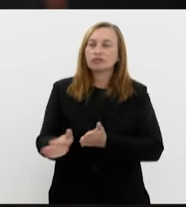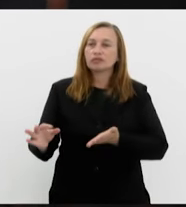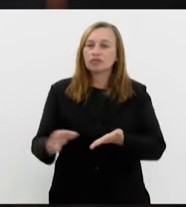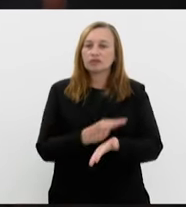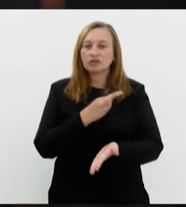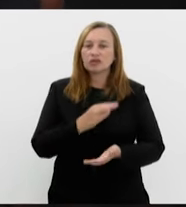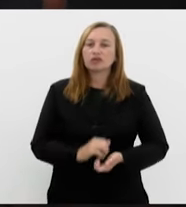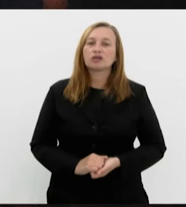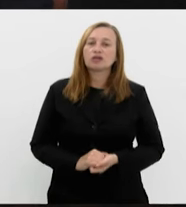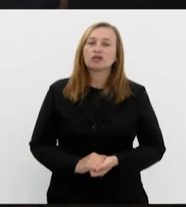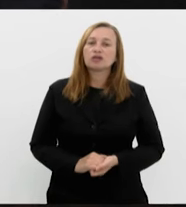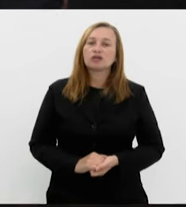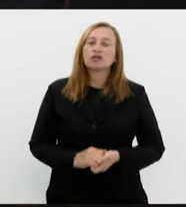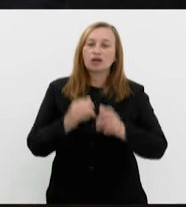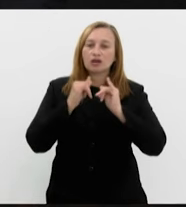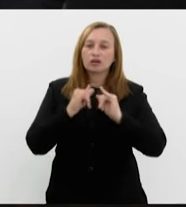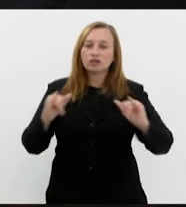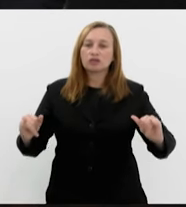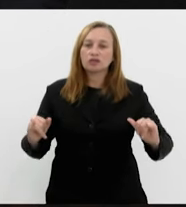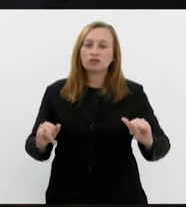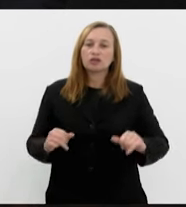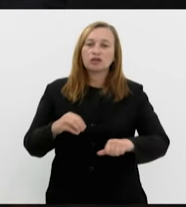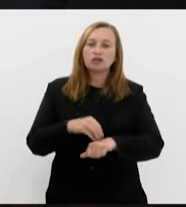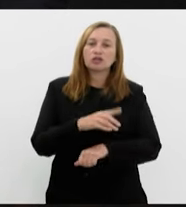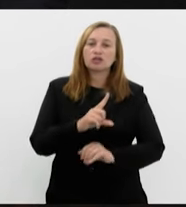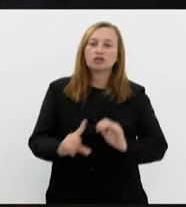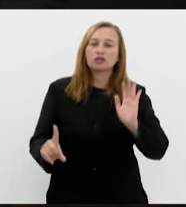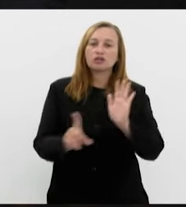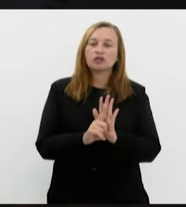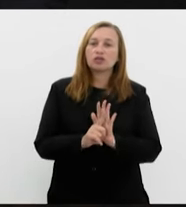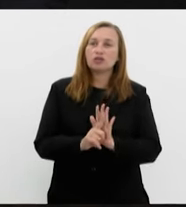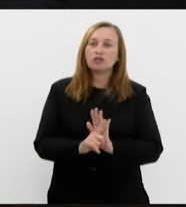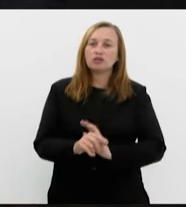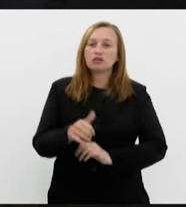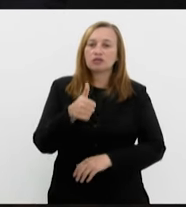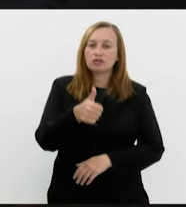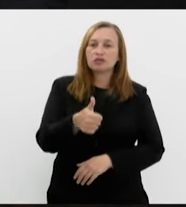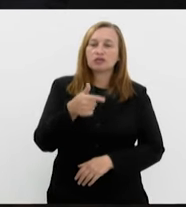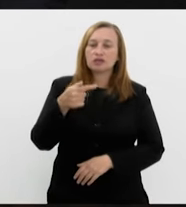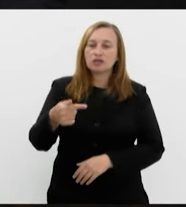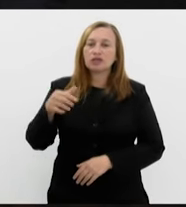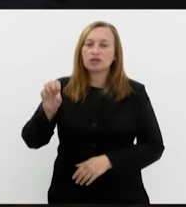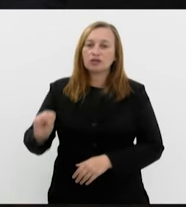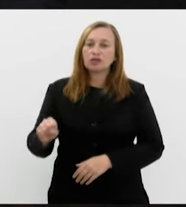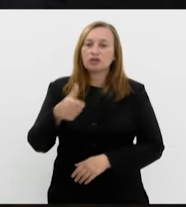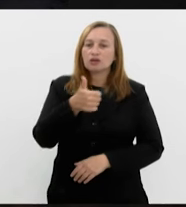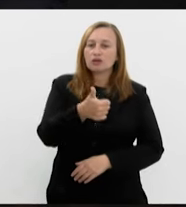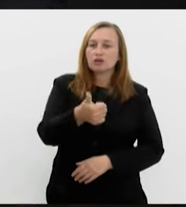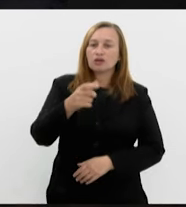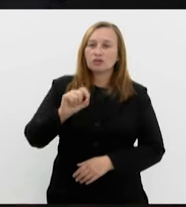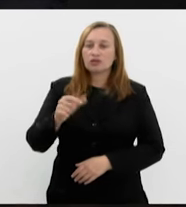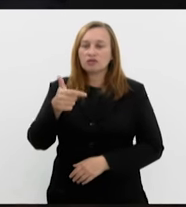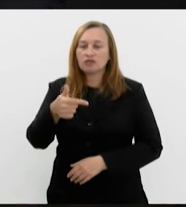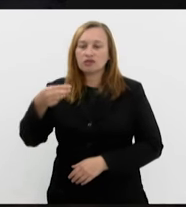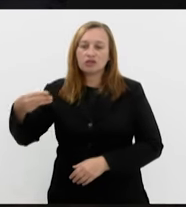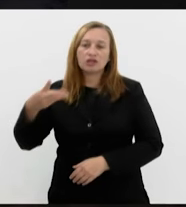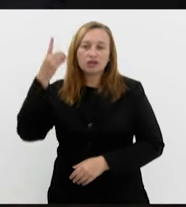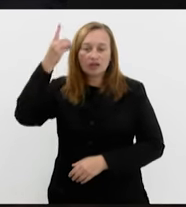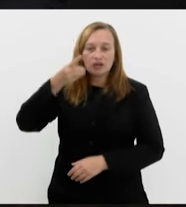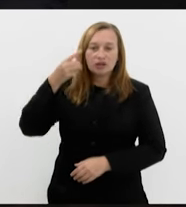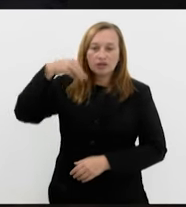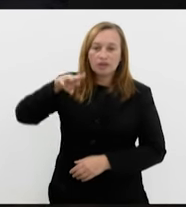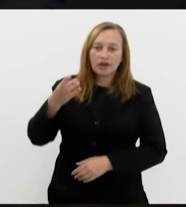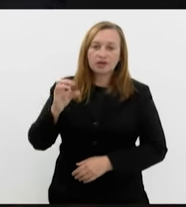publicação. Anuncio, indicação legislativa número 178/2023, de autoria do deputado